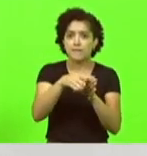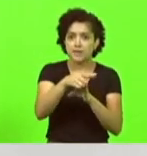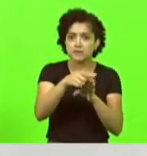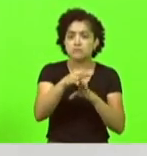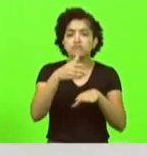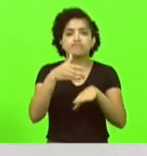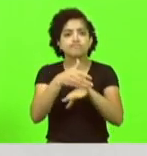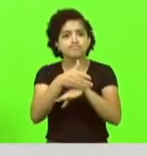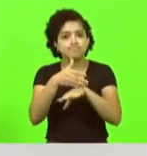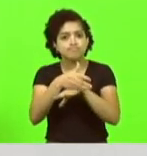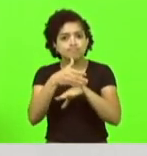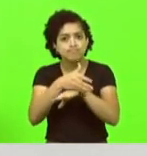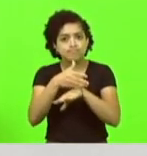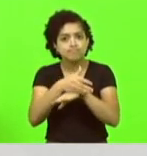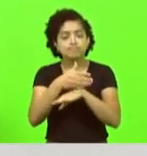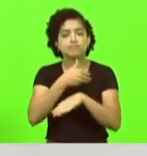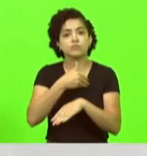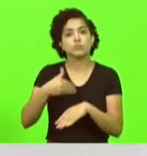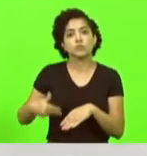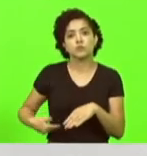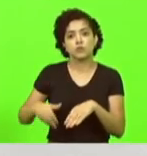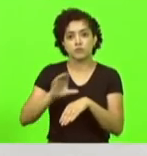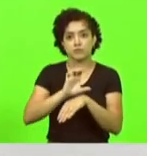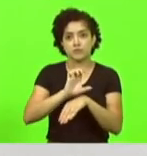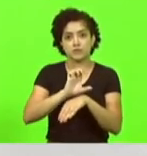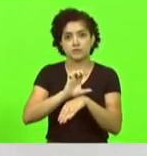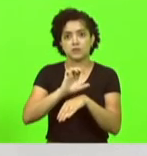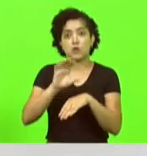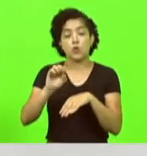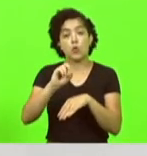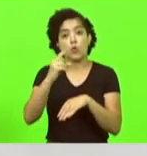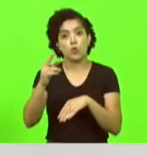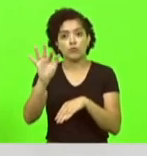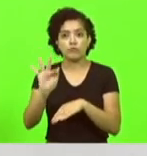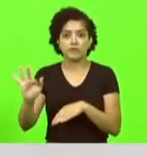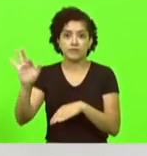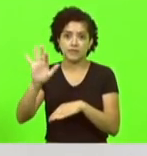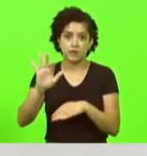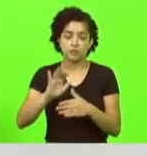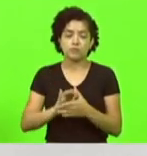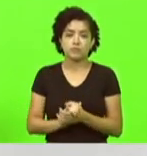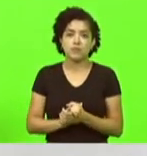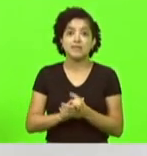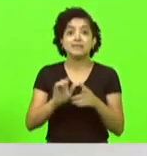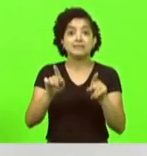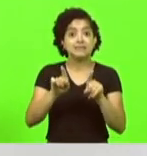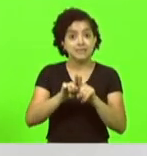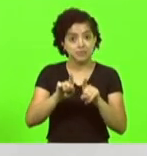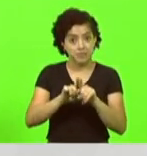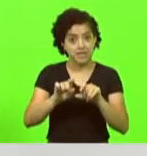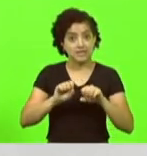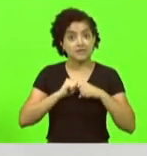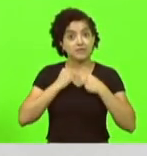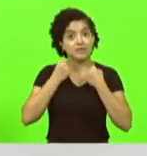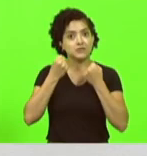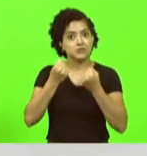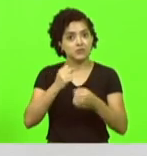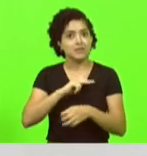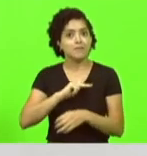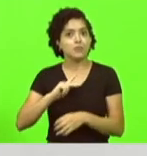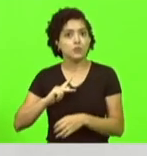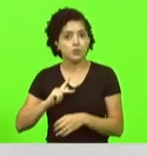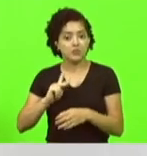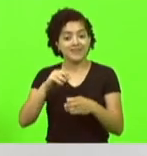encaminhamentos que ele seja junto ao Governo do Estado ou do governo federal implementamos a Defensoria Pública aqui dentro da casa